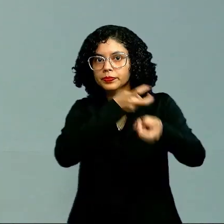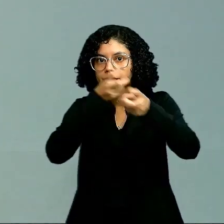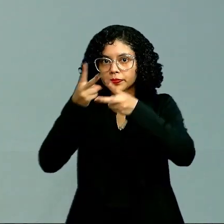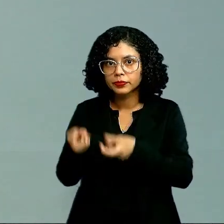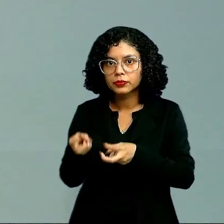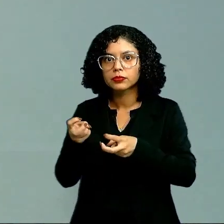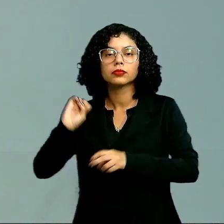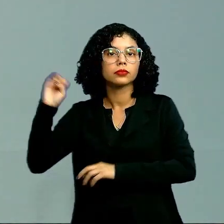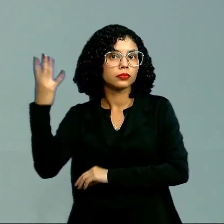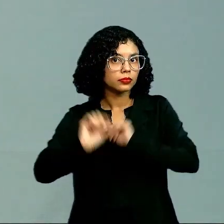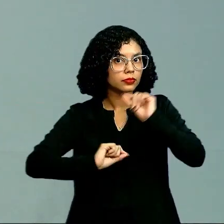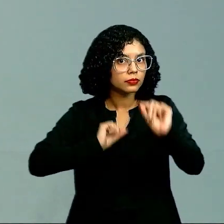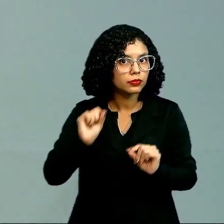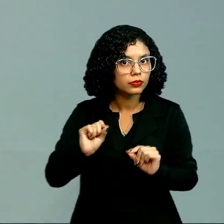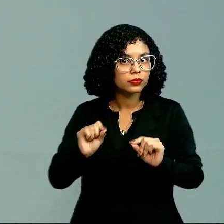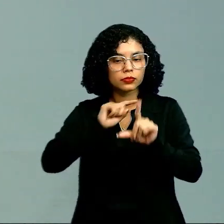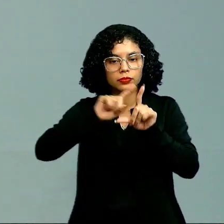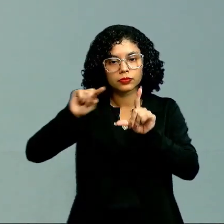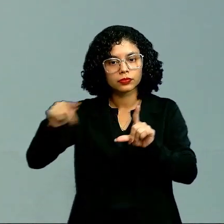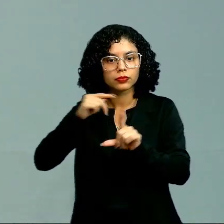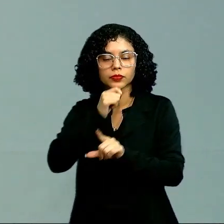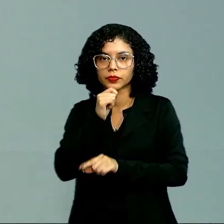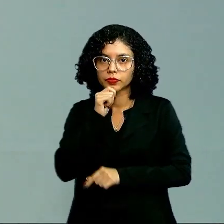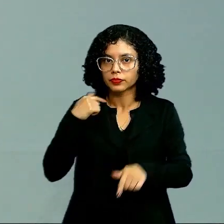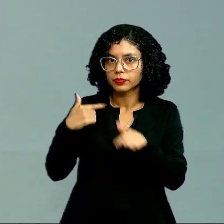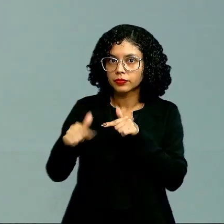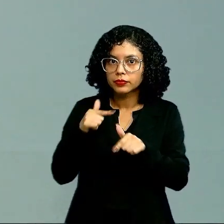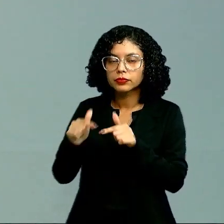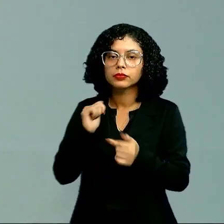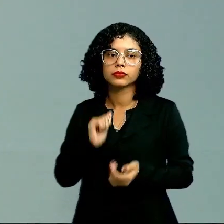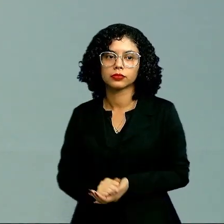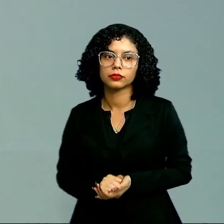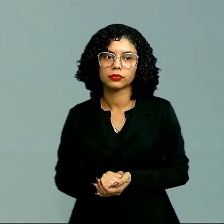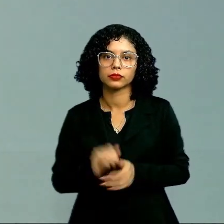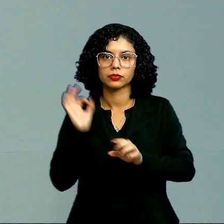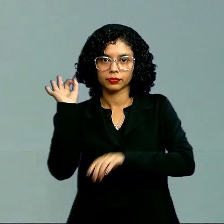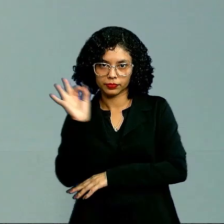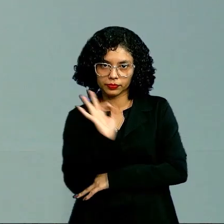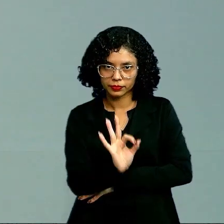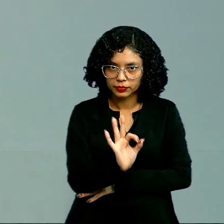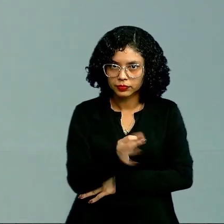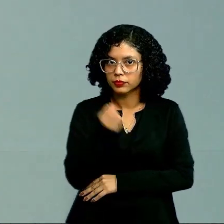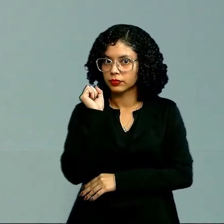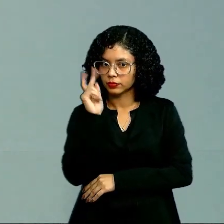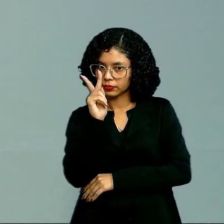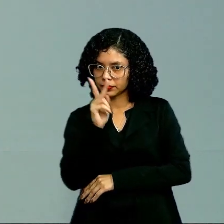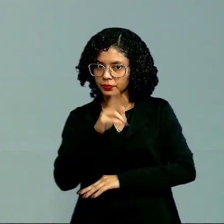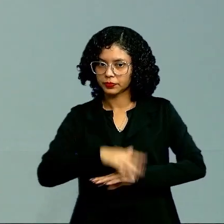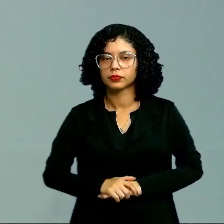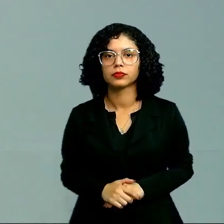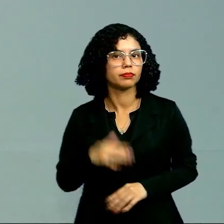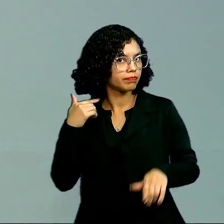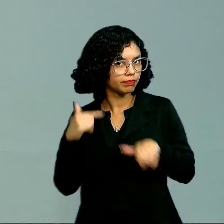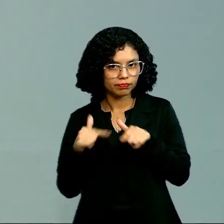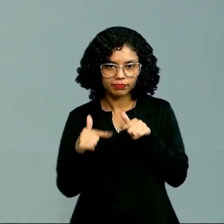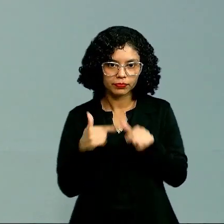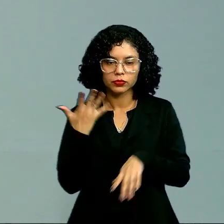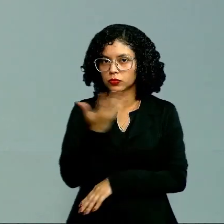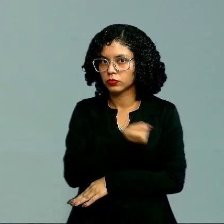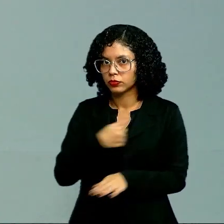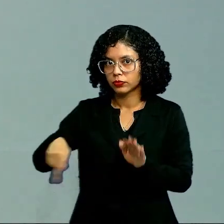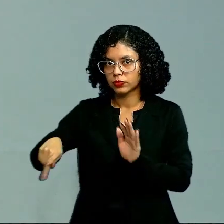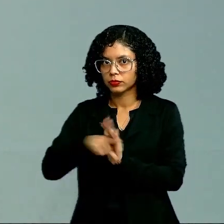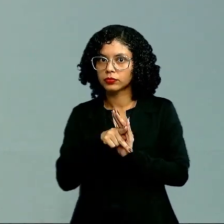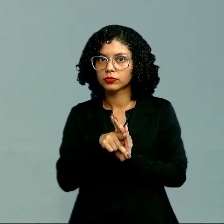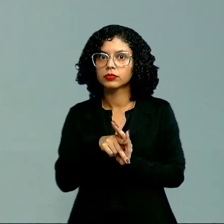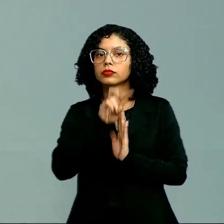observando. Nesse caso, a estatística aí ela vai estar trabalhando a porcentagem, tá? Ela não trabalha o número exato,